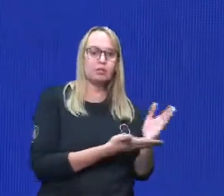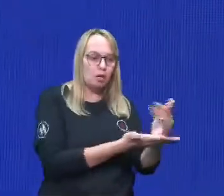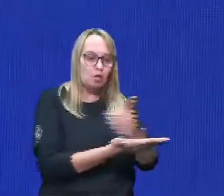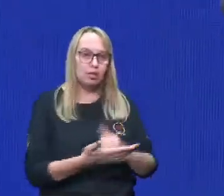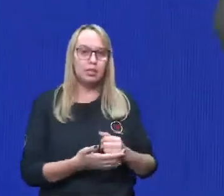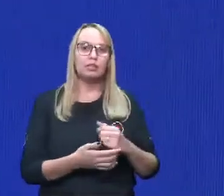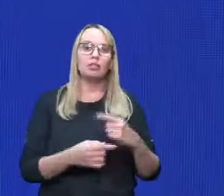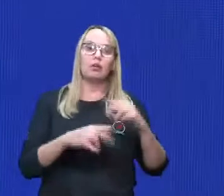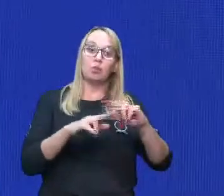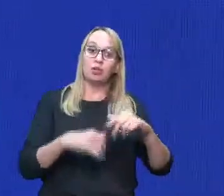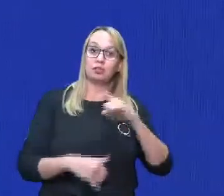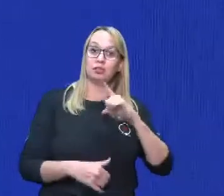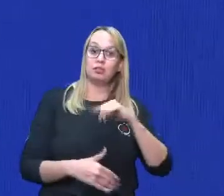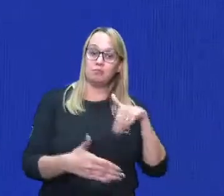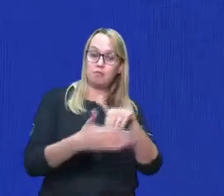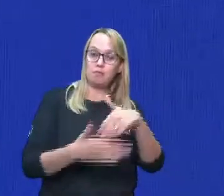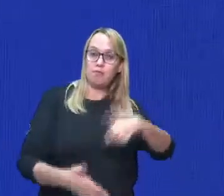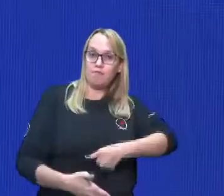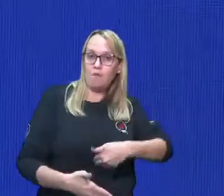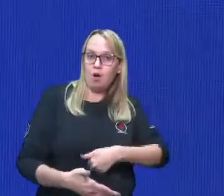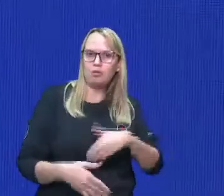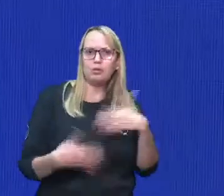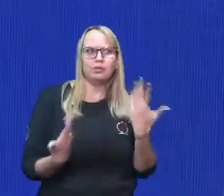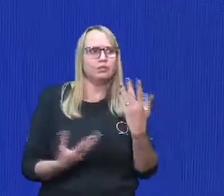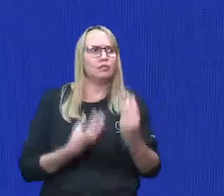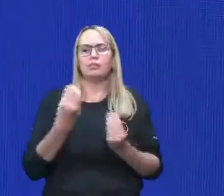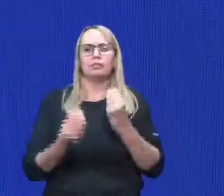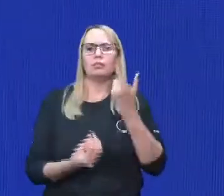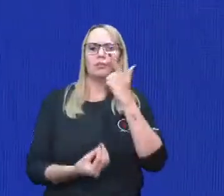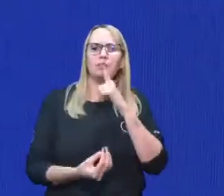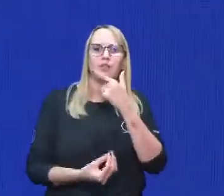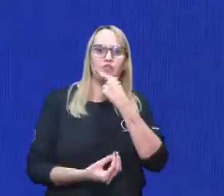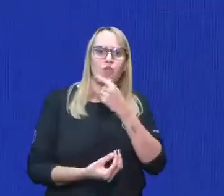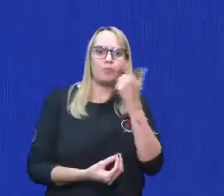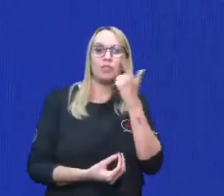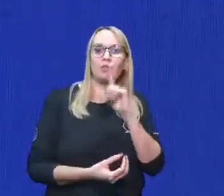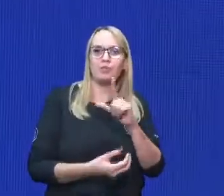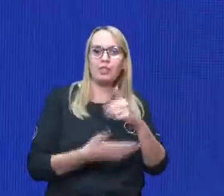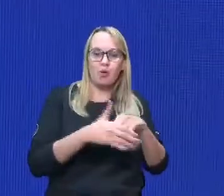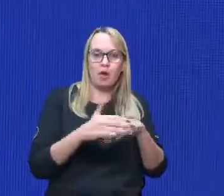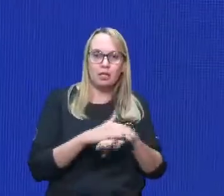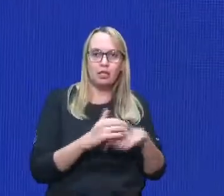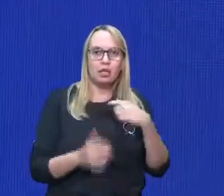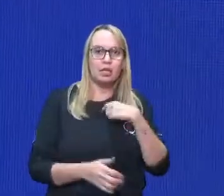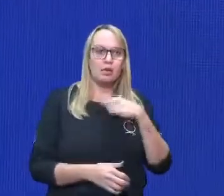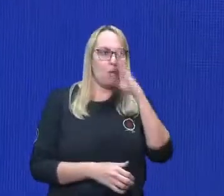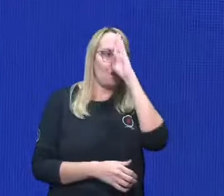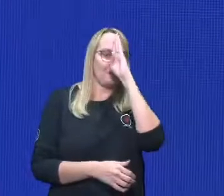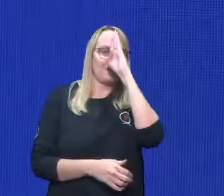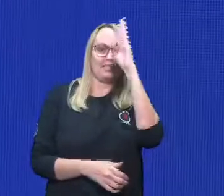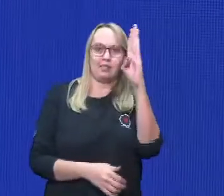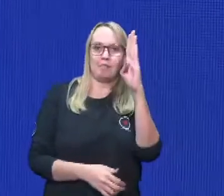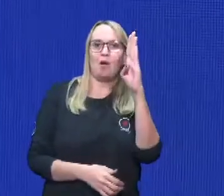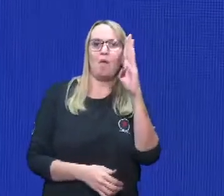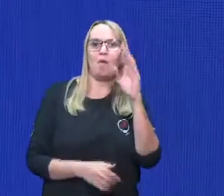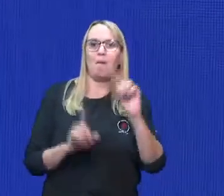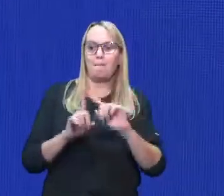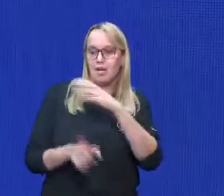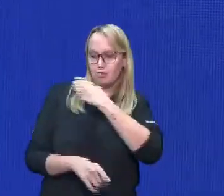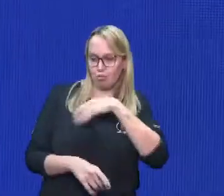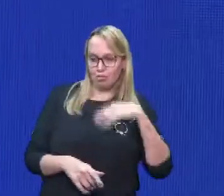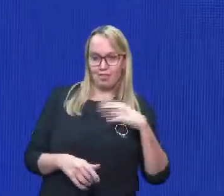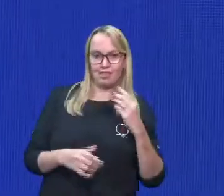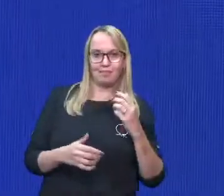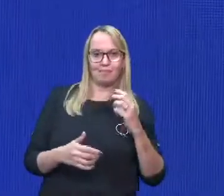Aí o Faraó diz: onde é que nós vamos achar um cara como esse? Eu sou Faraó, só no trono você é maior que você.